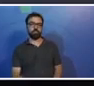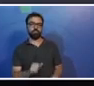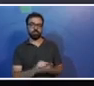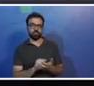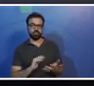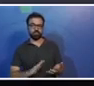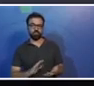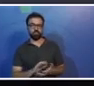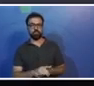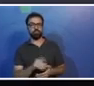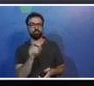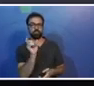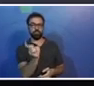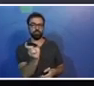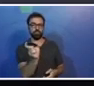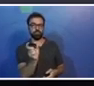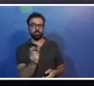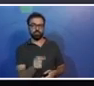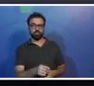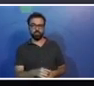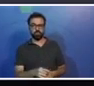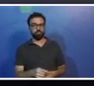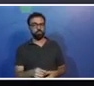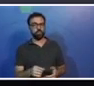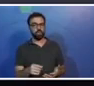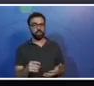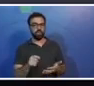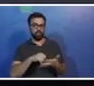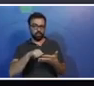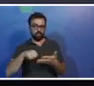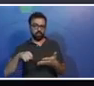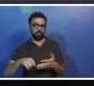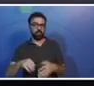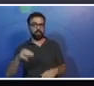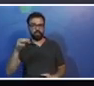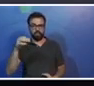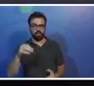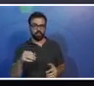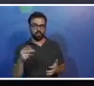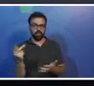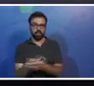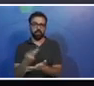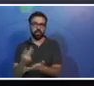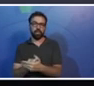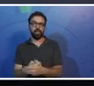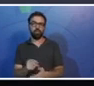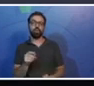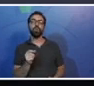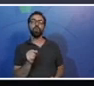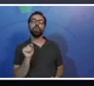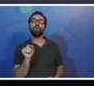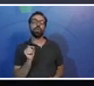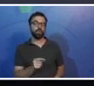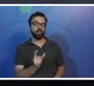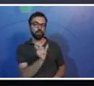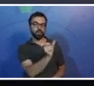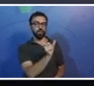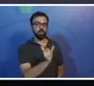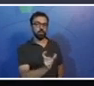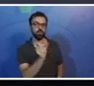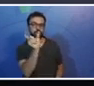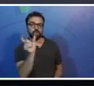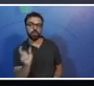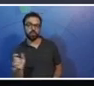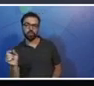Atividade. A palavra não está escrita corretamente em. Então, o que nós temos que observar nessa questão, nesse